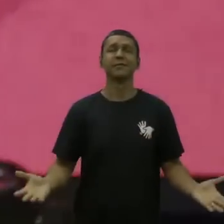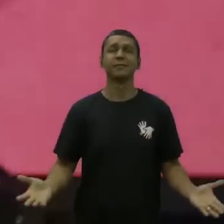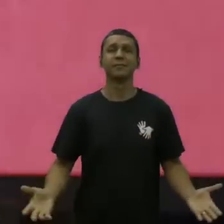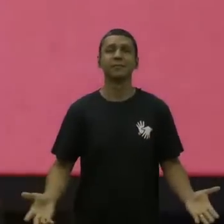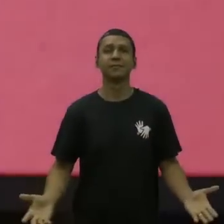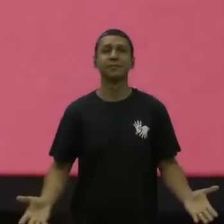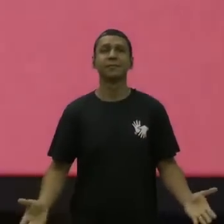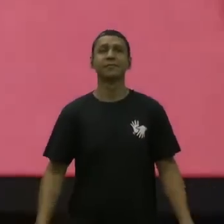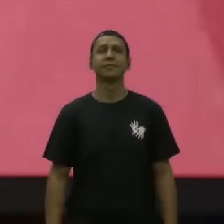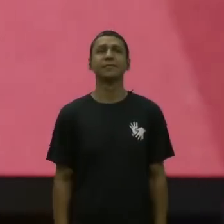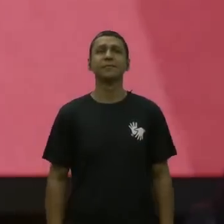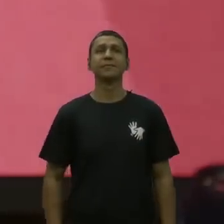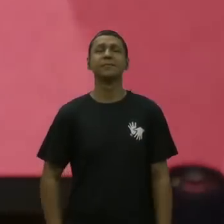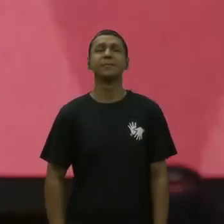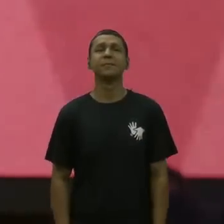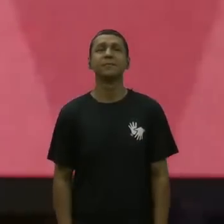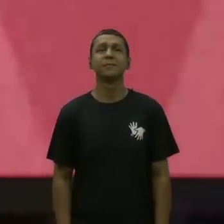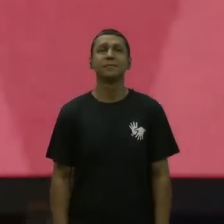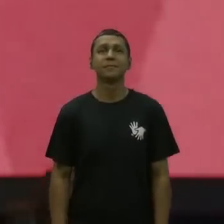falar?